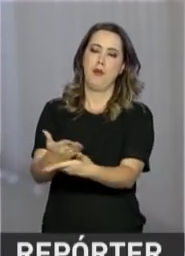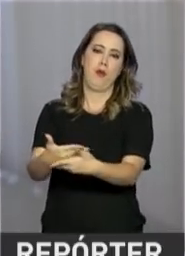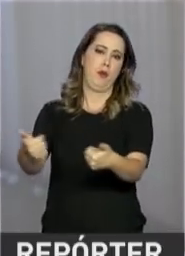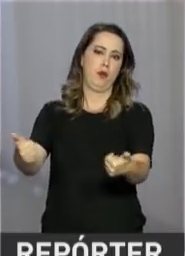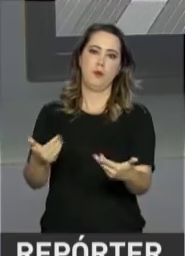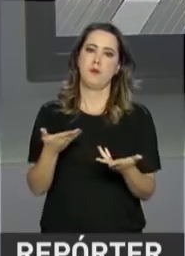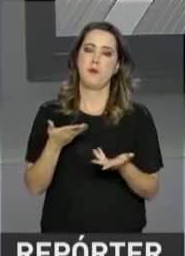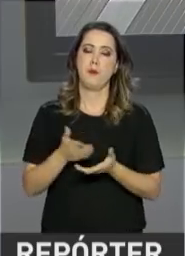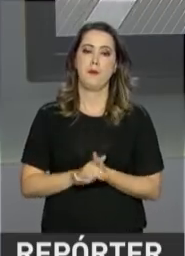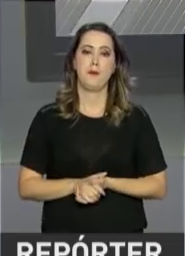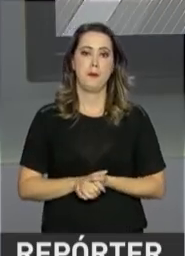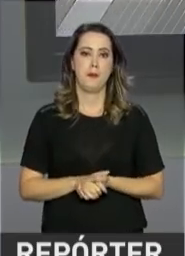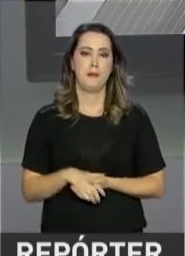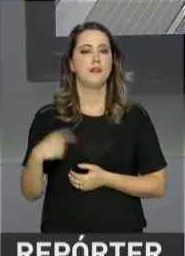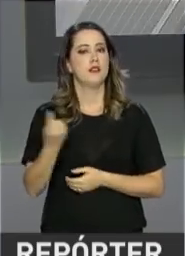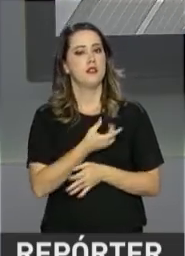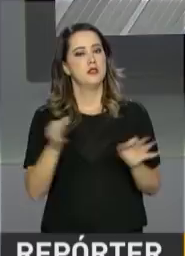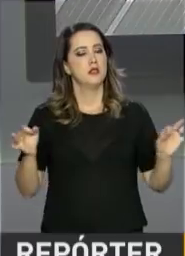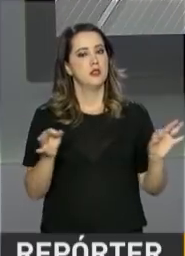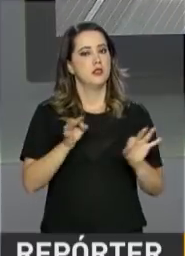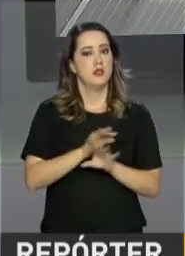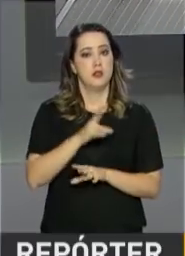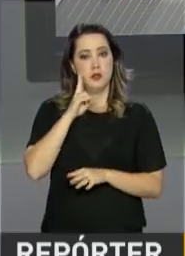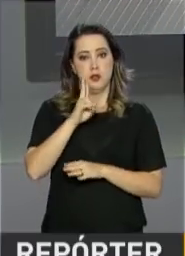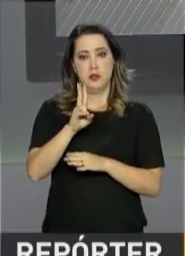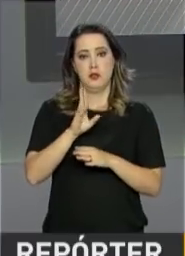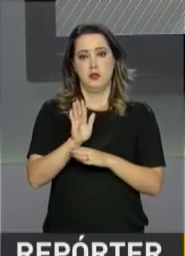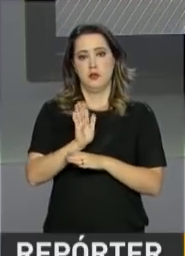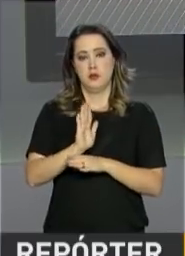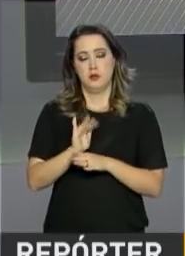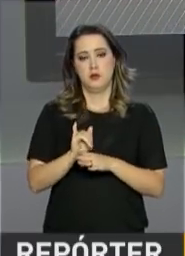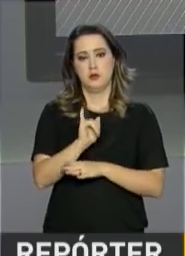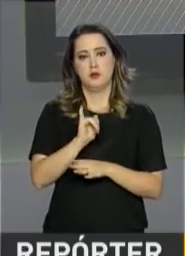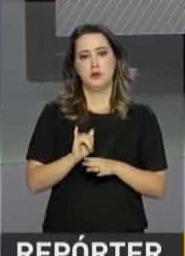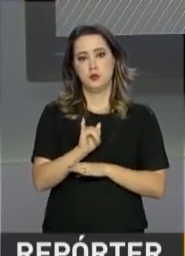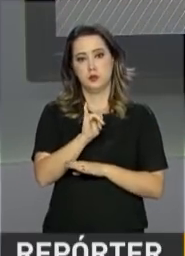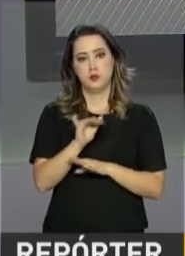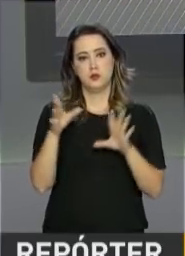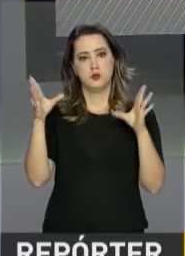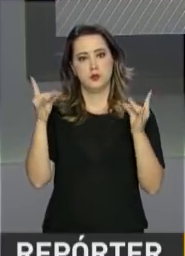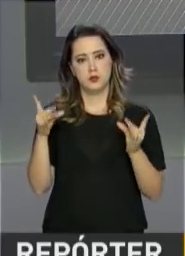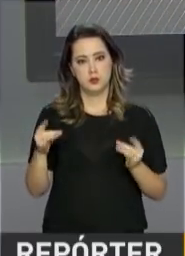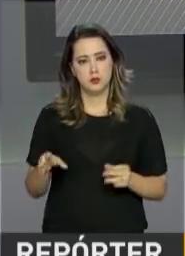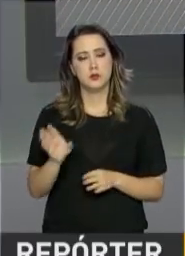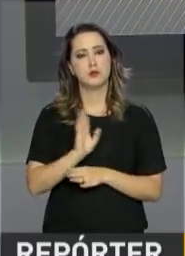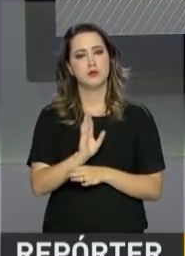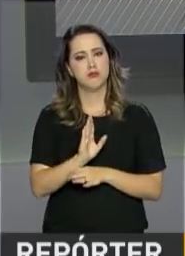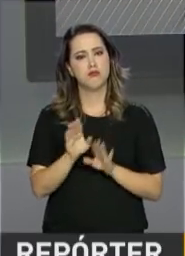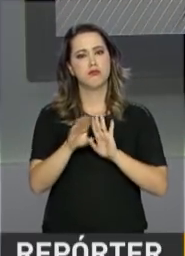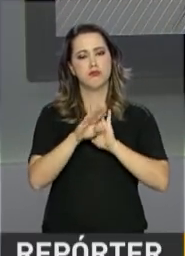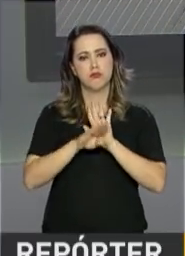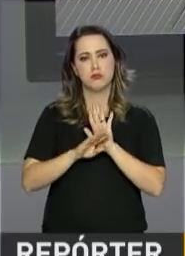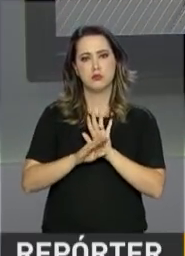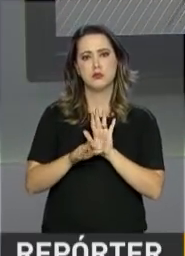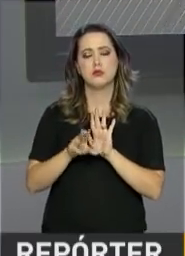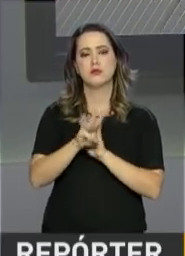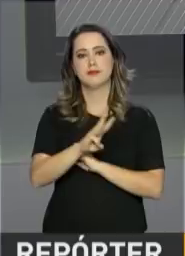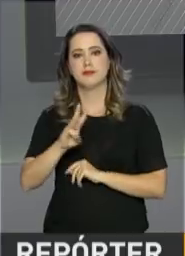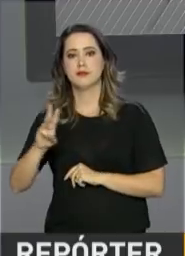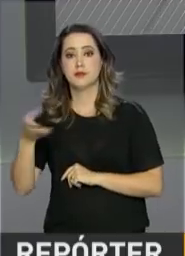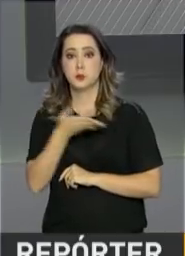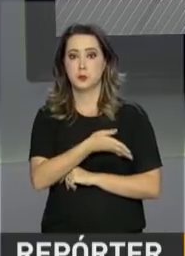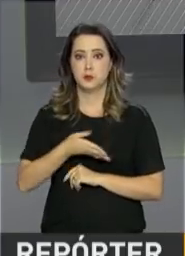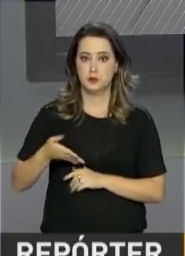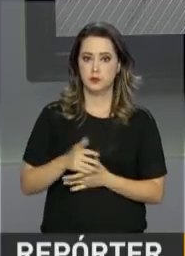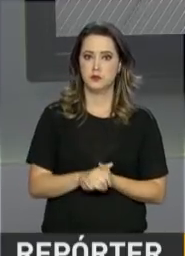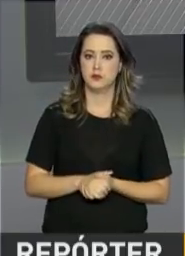da violência. E nós ficamos por aqui. Você pode rever as reportagens no YouTube e toda a nossa programação também está na página da